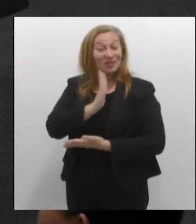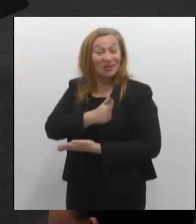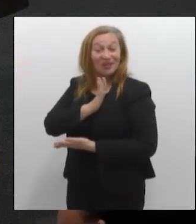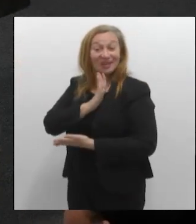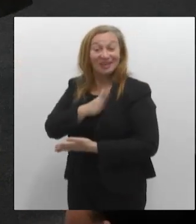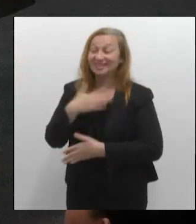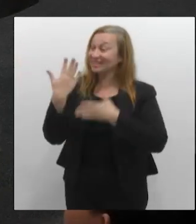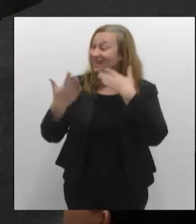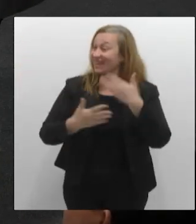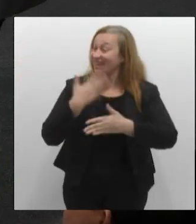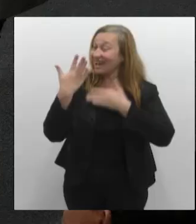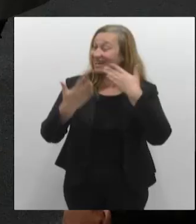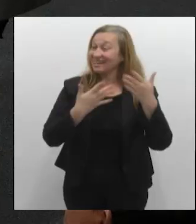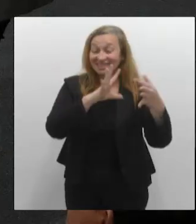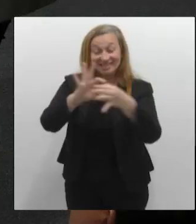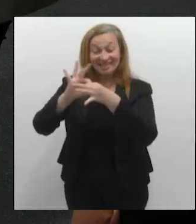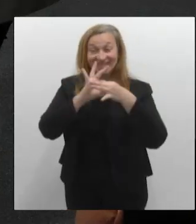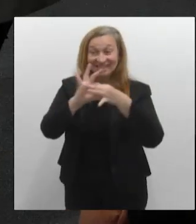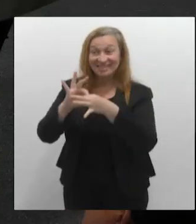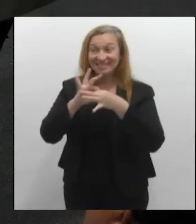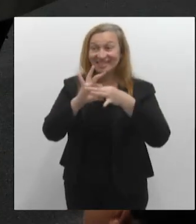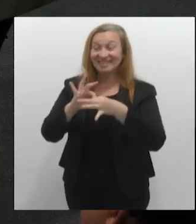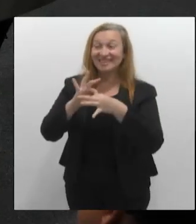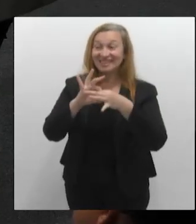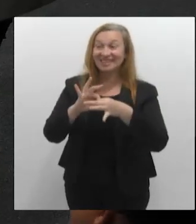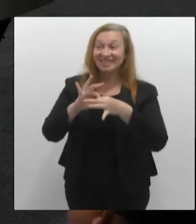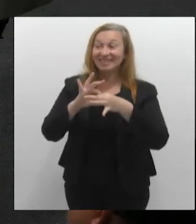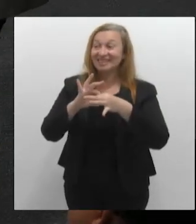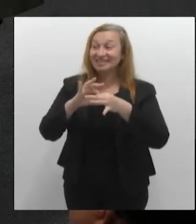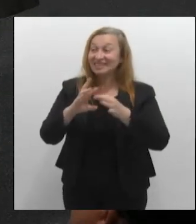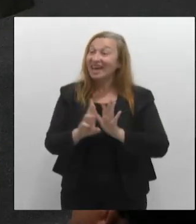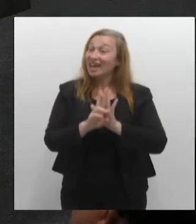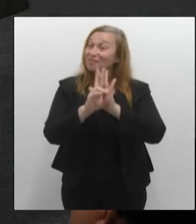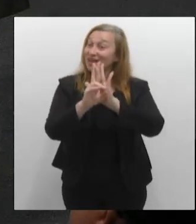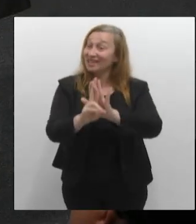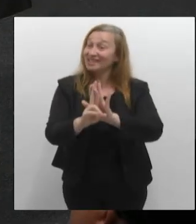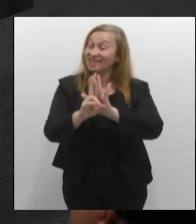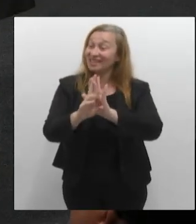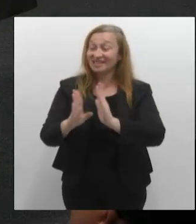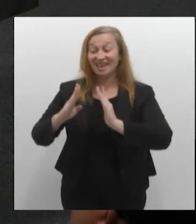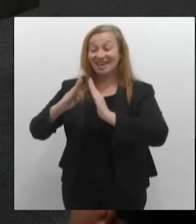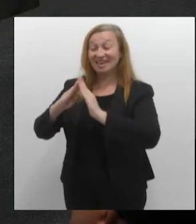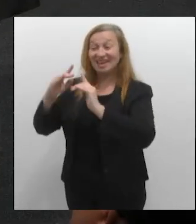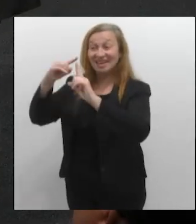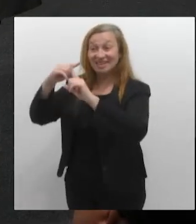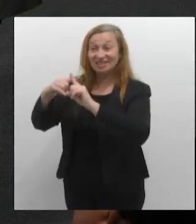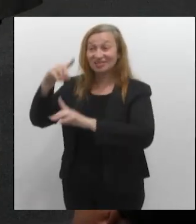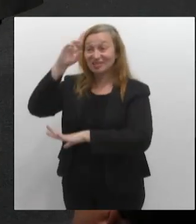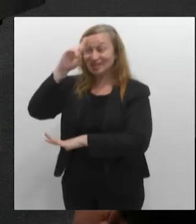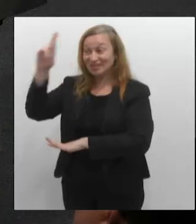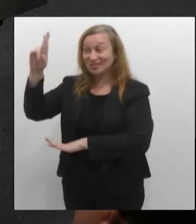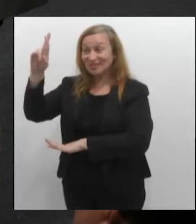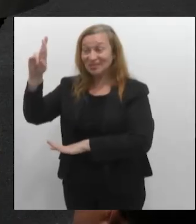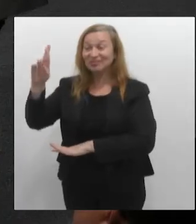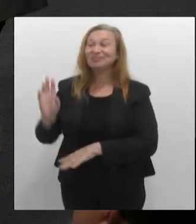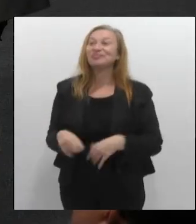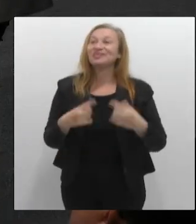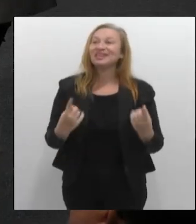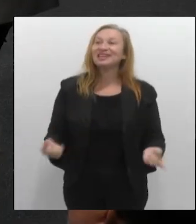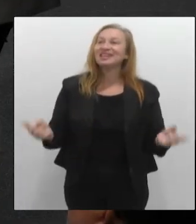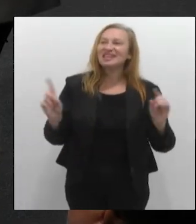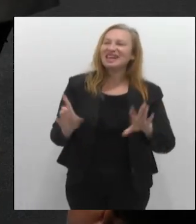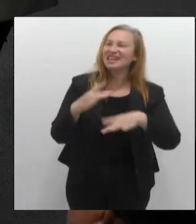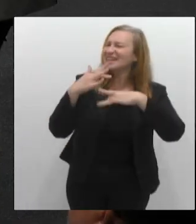de graça e unidade é a presença da Igreja do Senhor